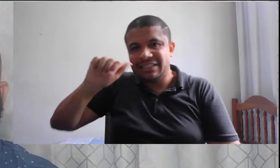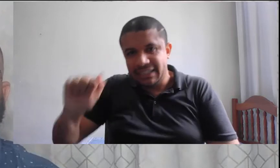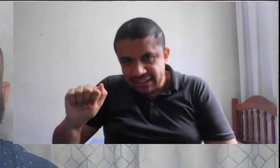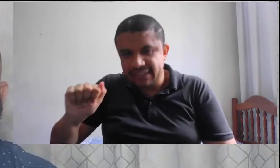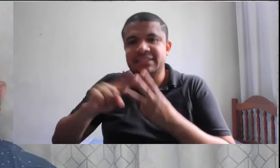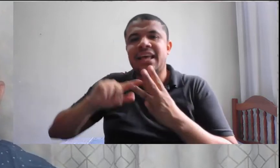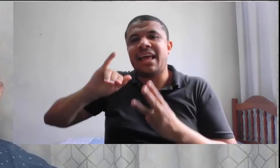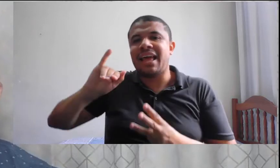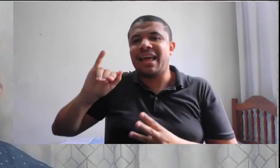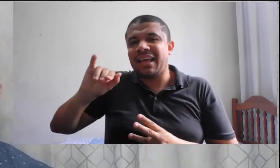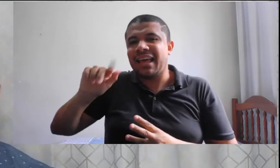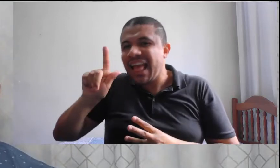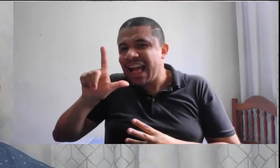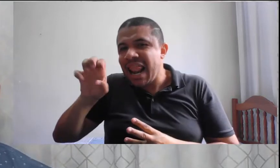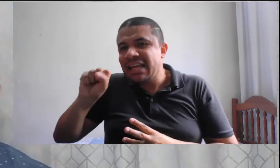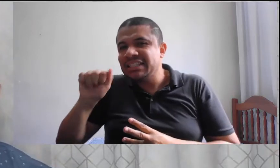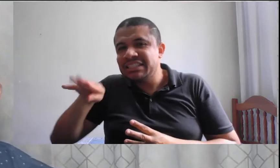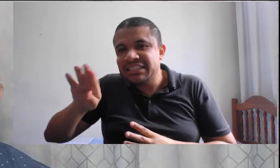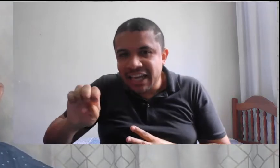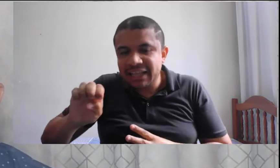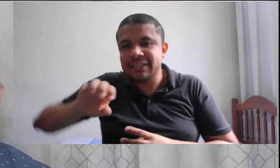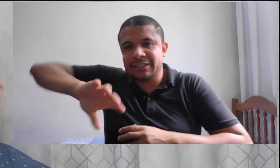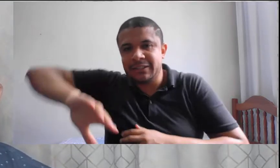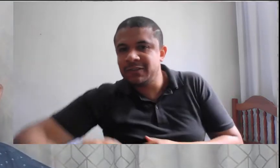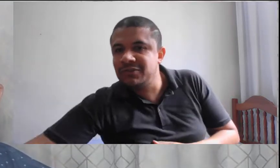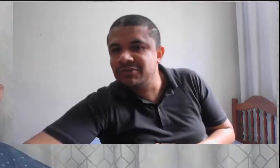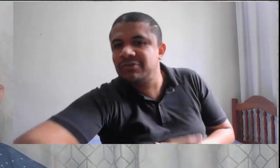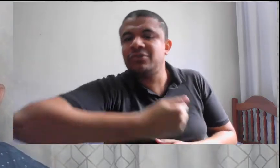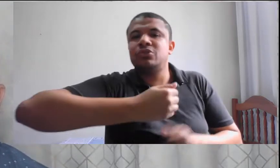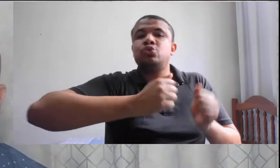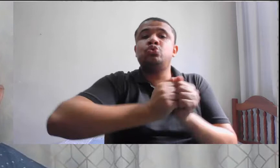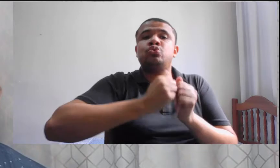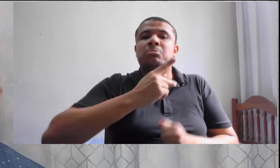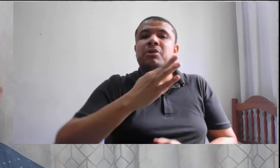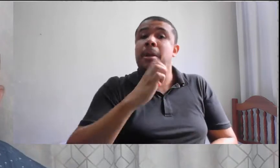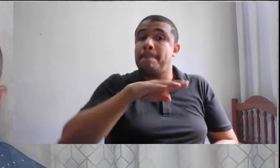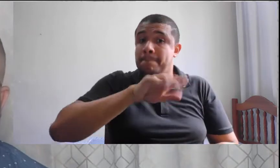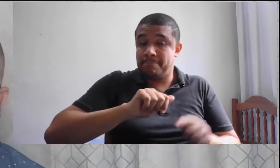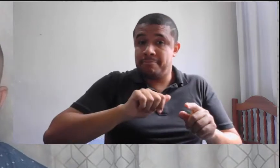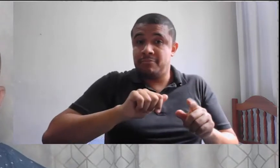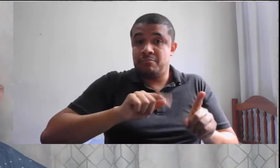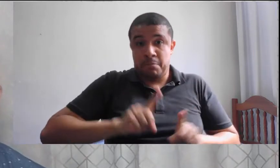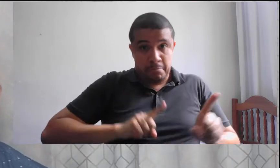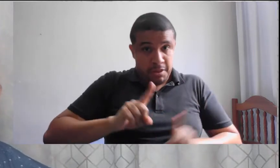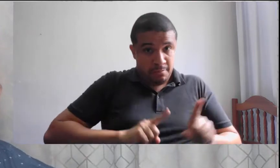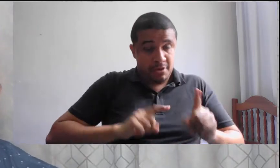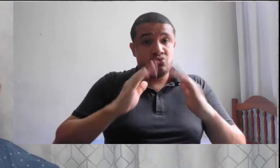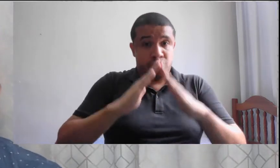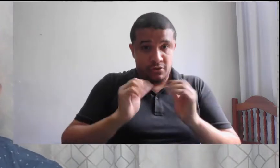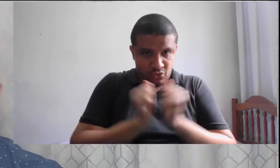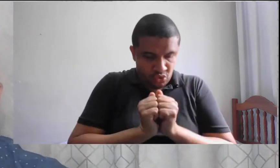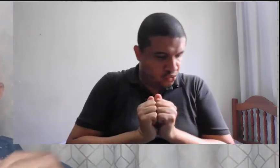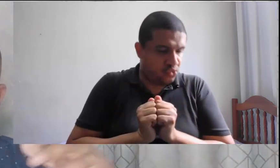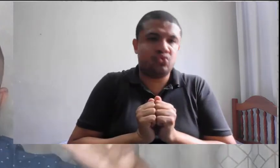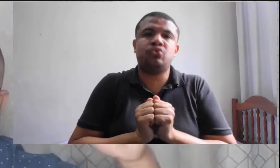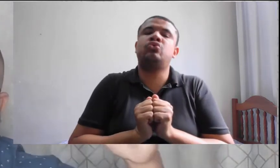a Gleisiane, nos braços junto com a minha prima Adriana, que também morava conosco.